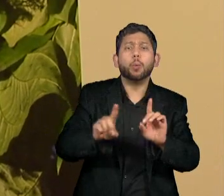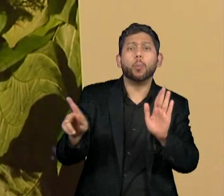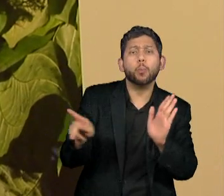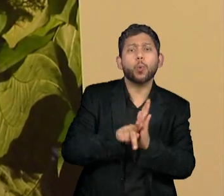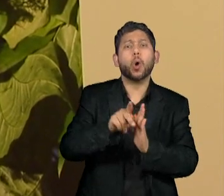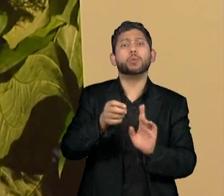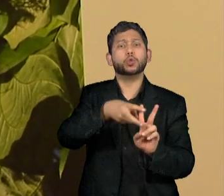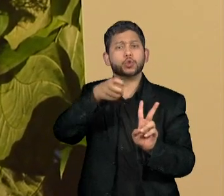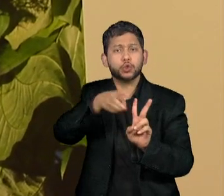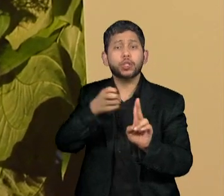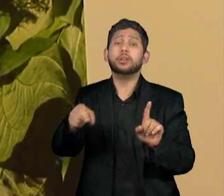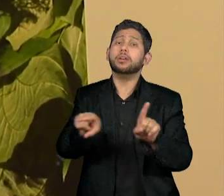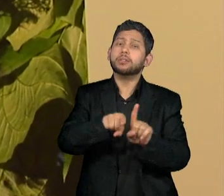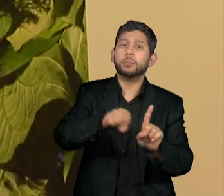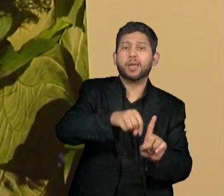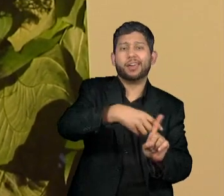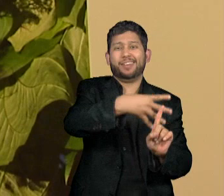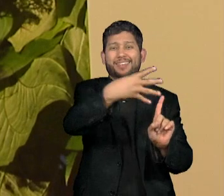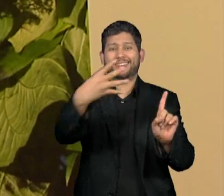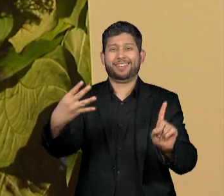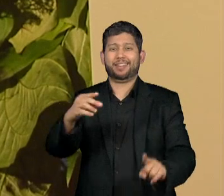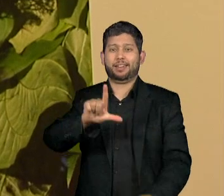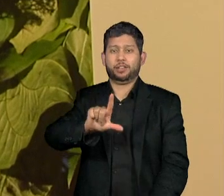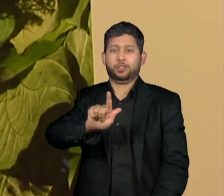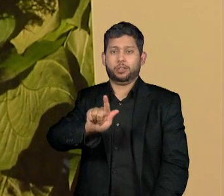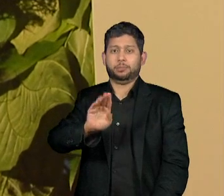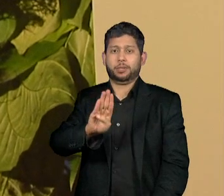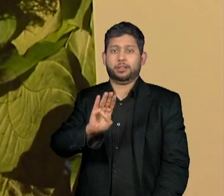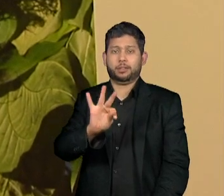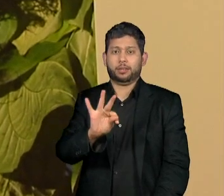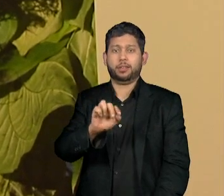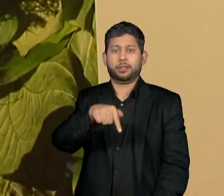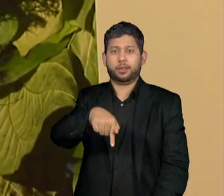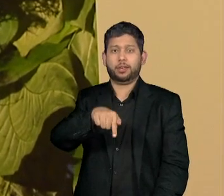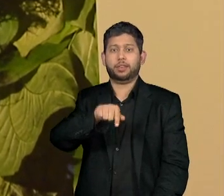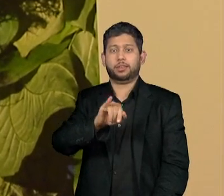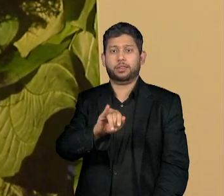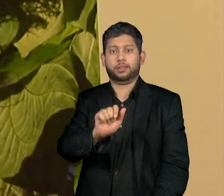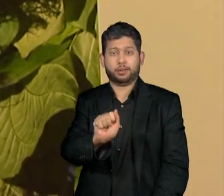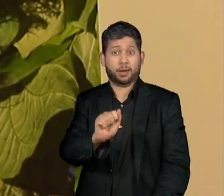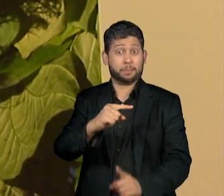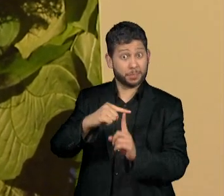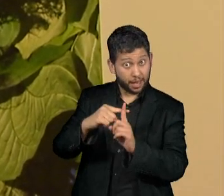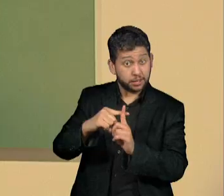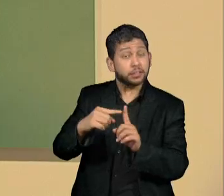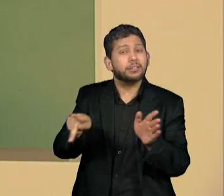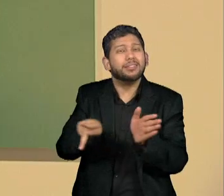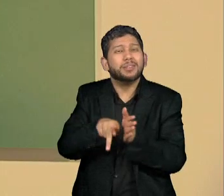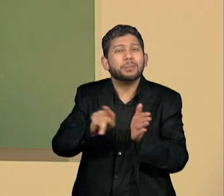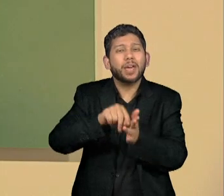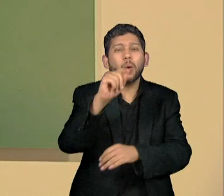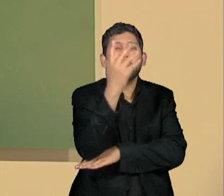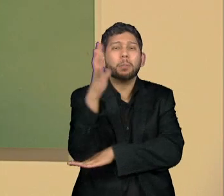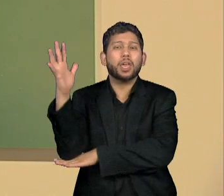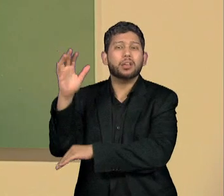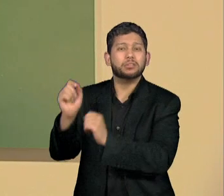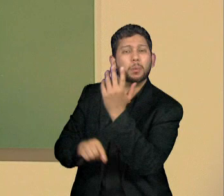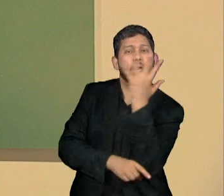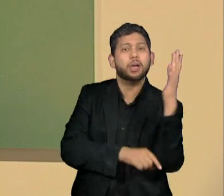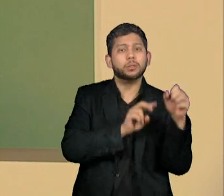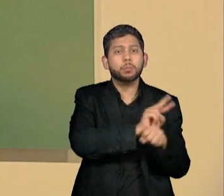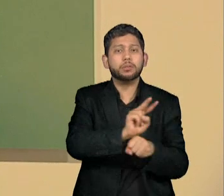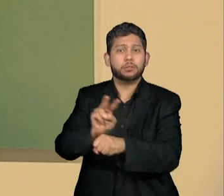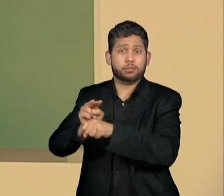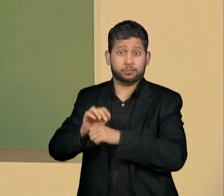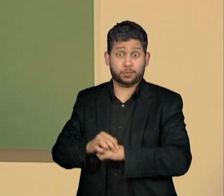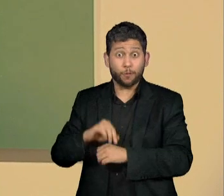e LGBTQIA+, e a conservação ambiental. Em foco, a floresta